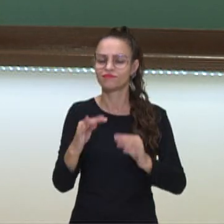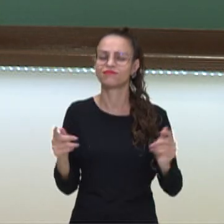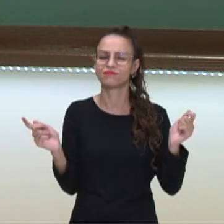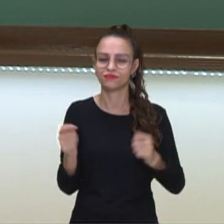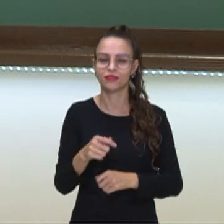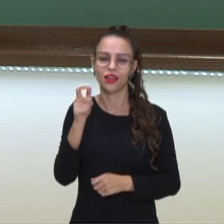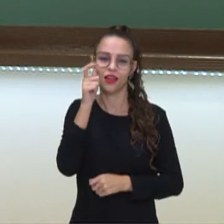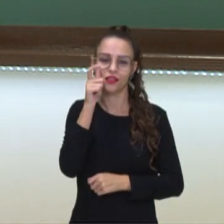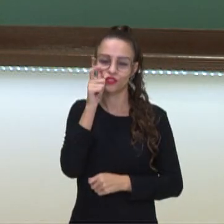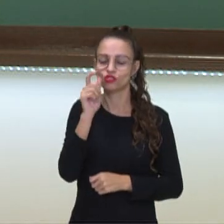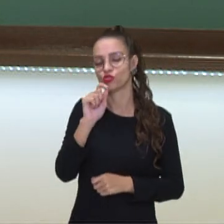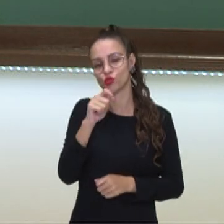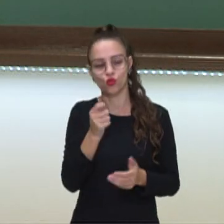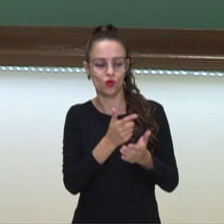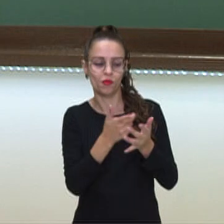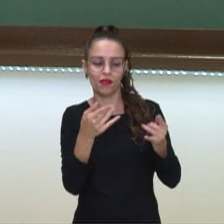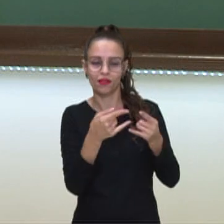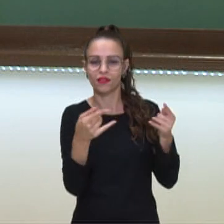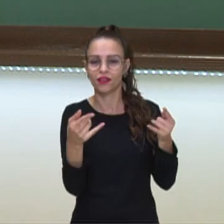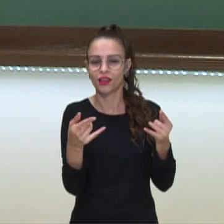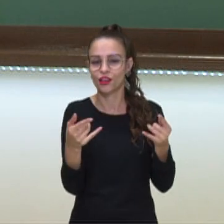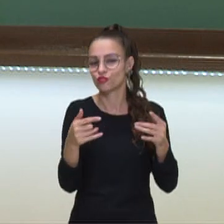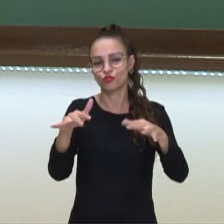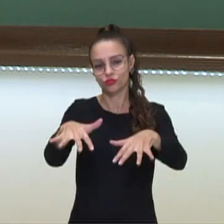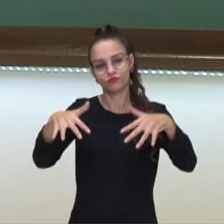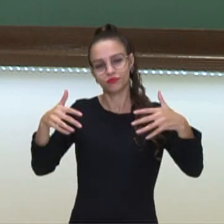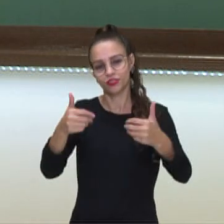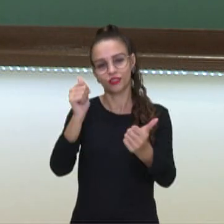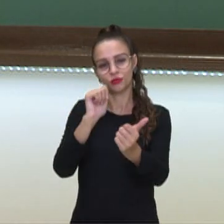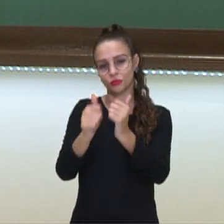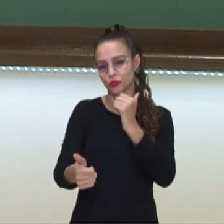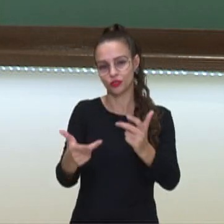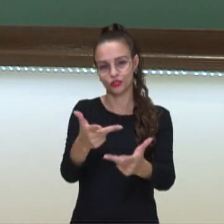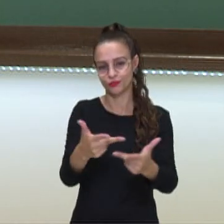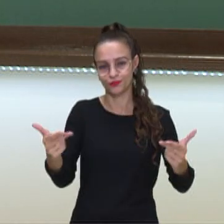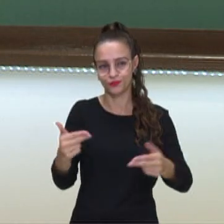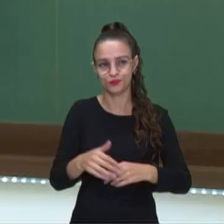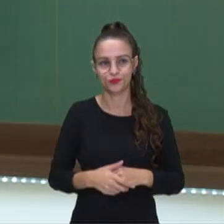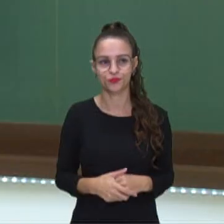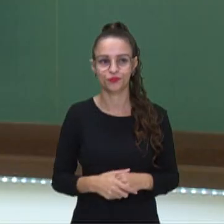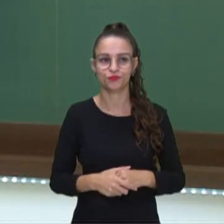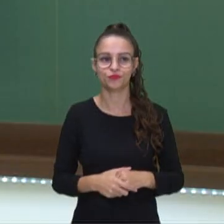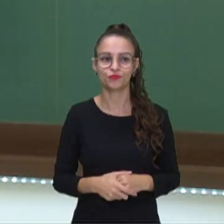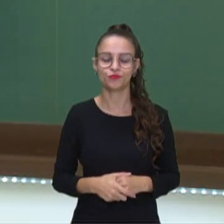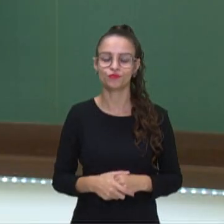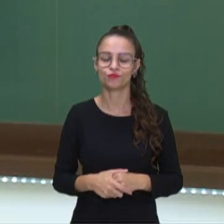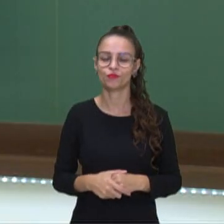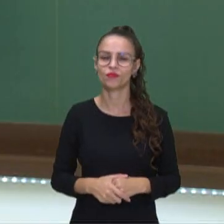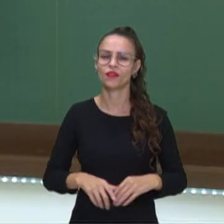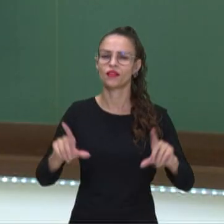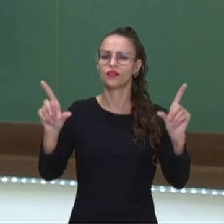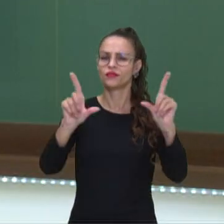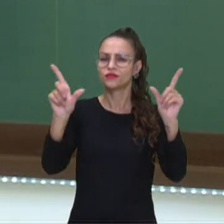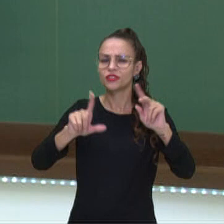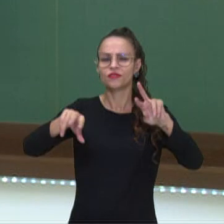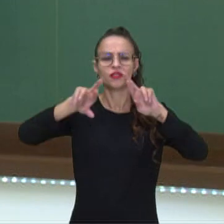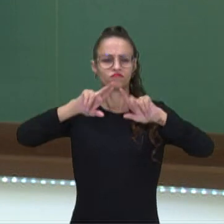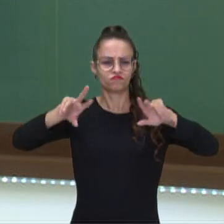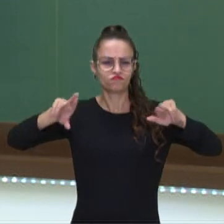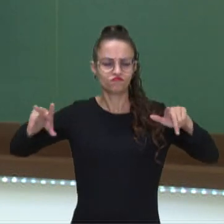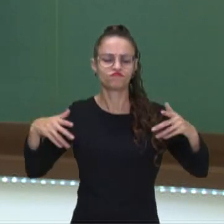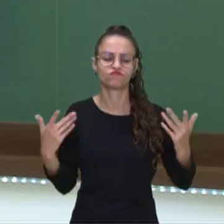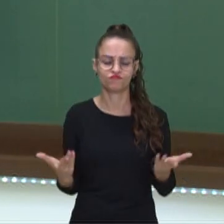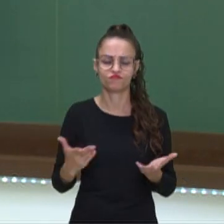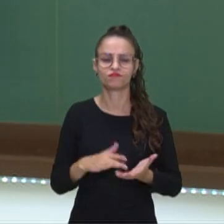assistir, comprar o ingresso de um espetáculo esportivo desse, tá bom? A mídia, né? Agora a gente vai falar um pouquinho da